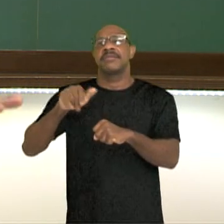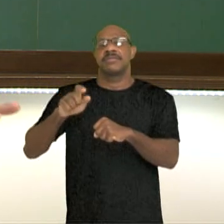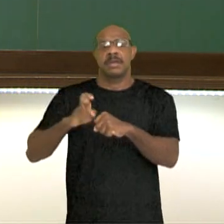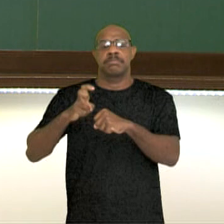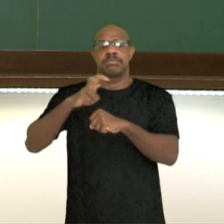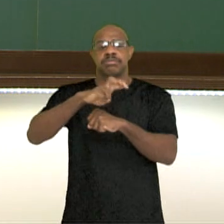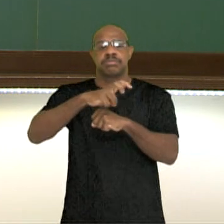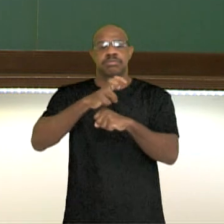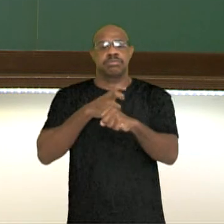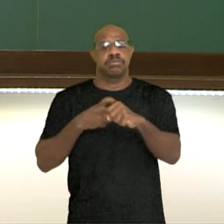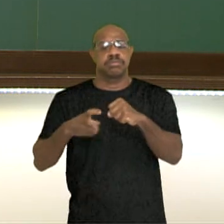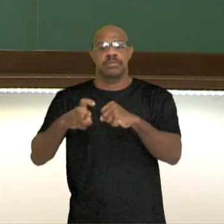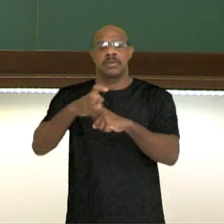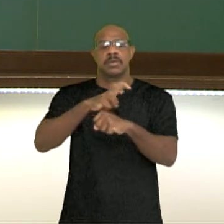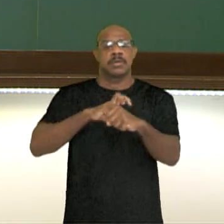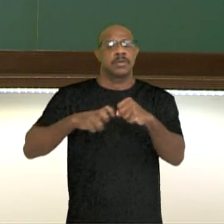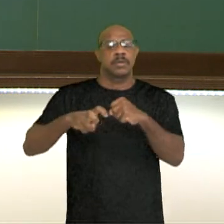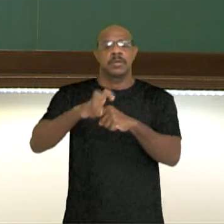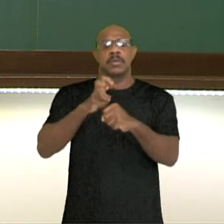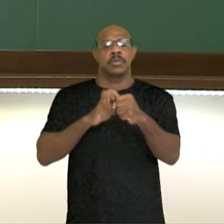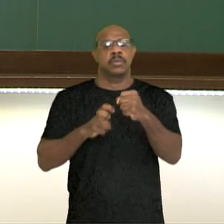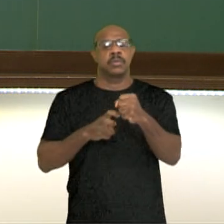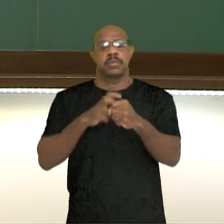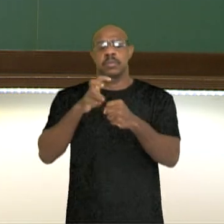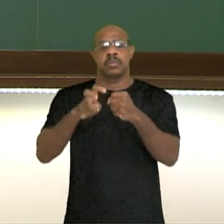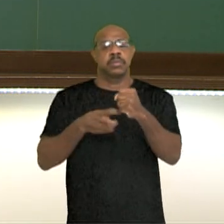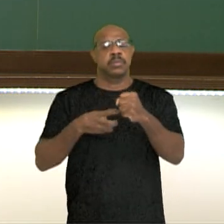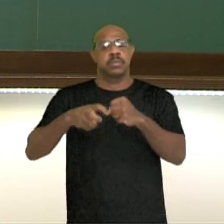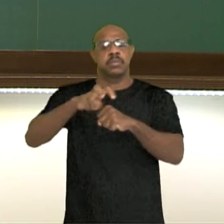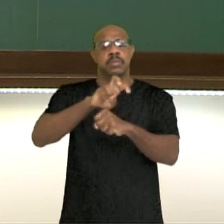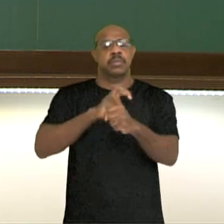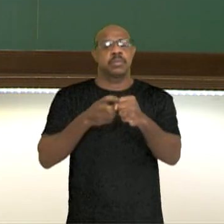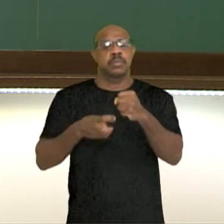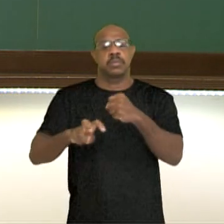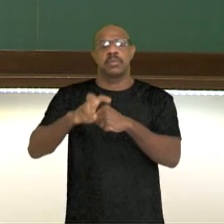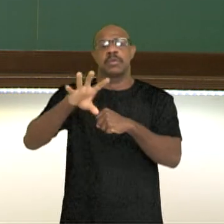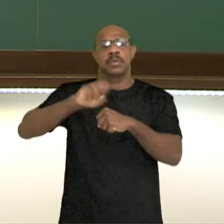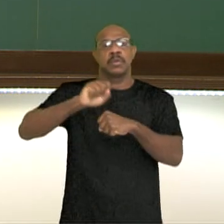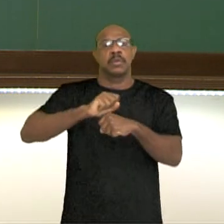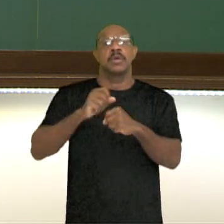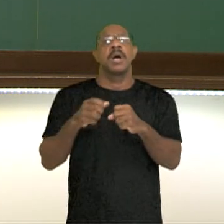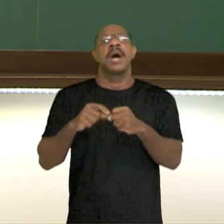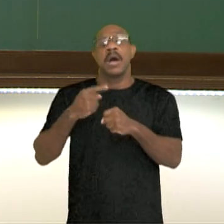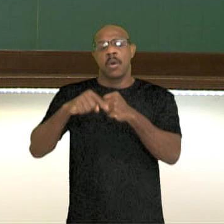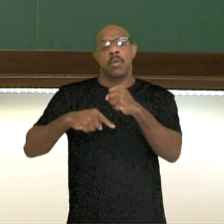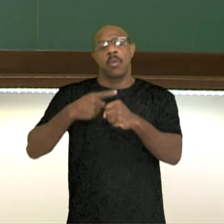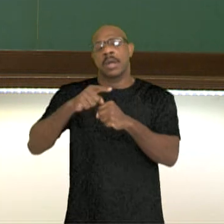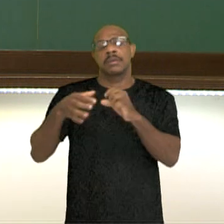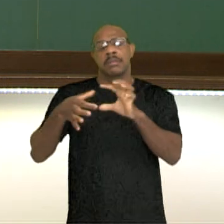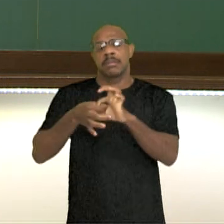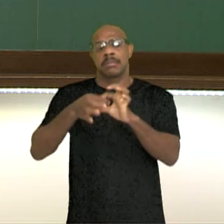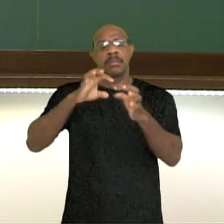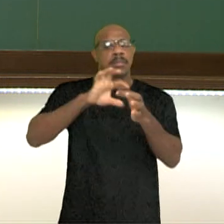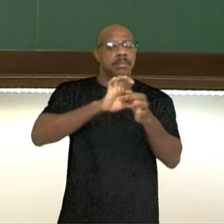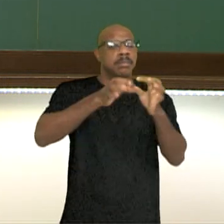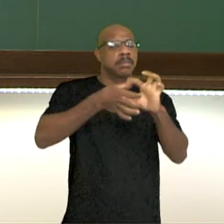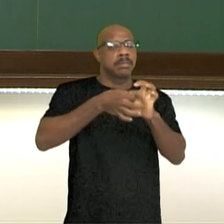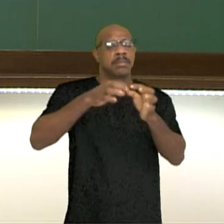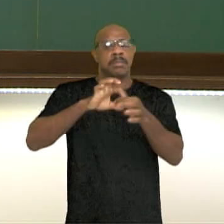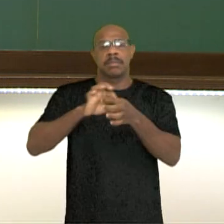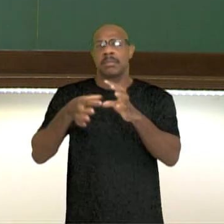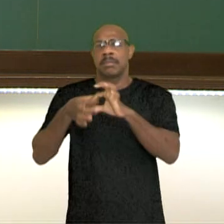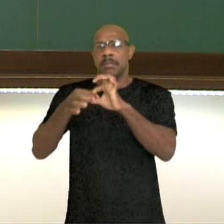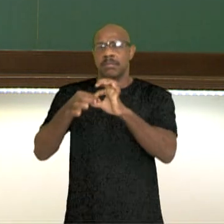nível menor de energia, os átomos também vão ligar-se uns aos outros para poder